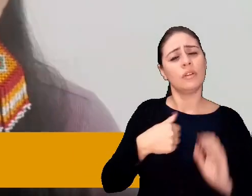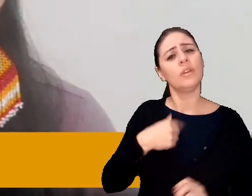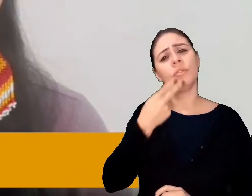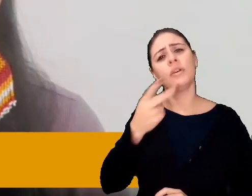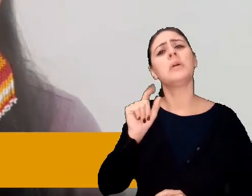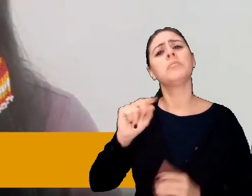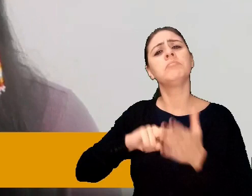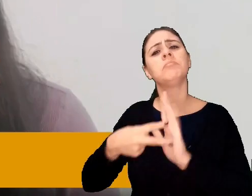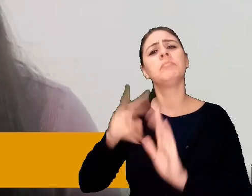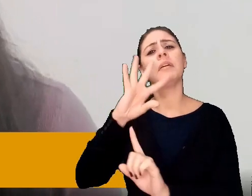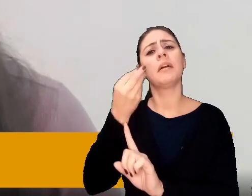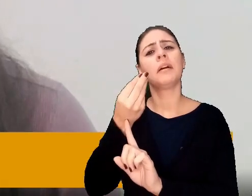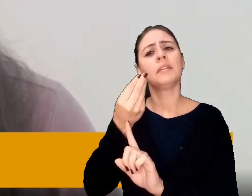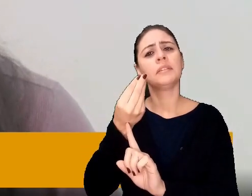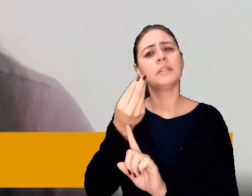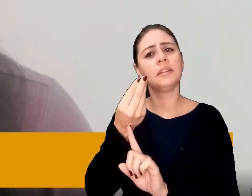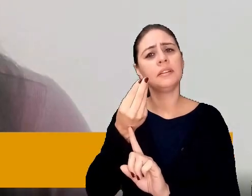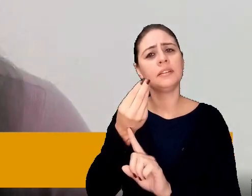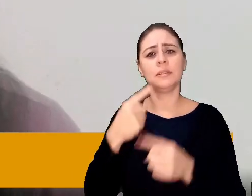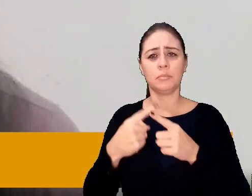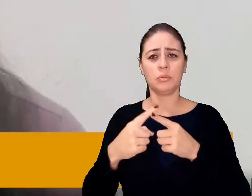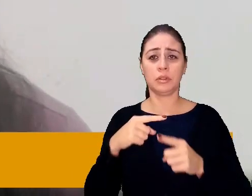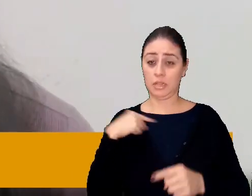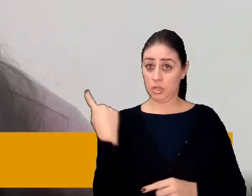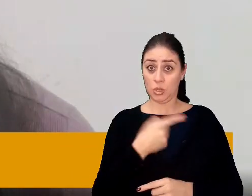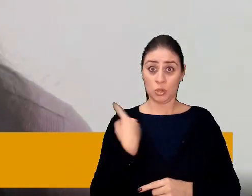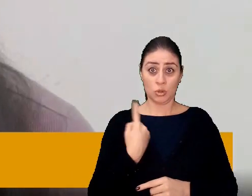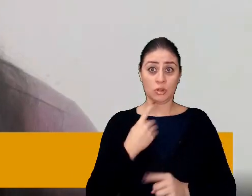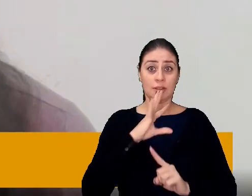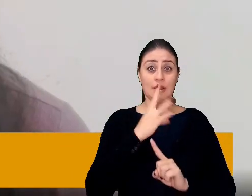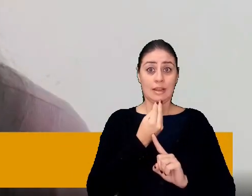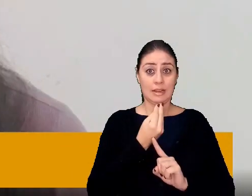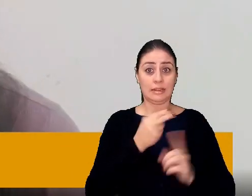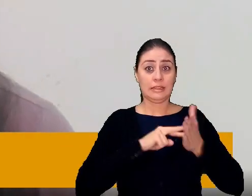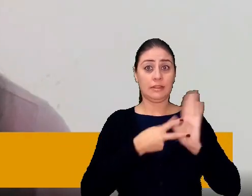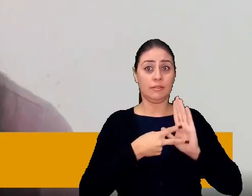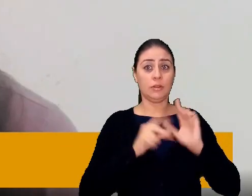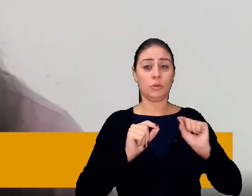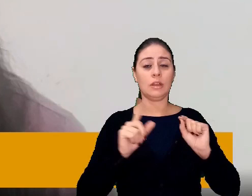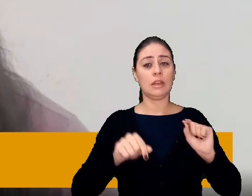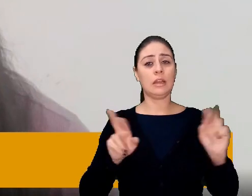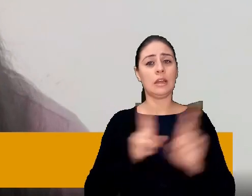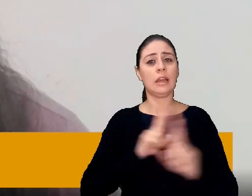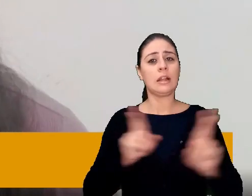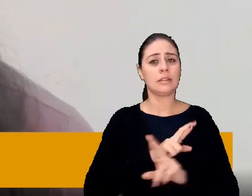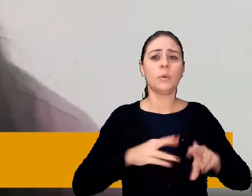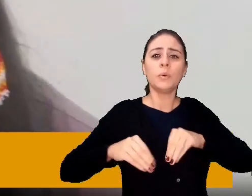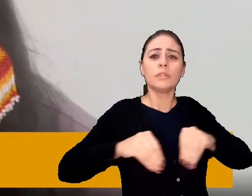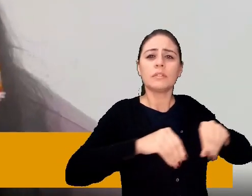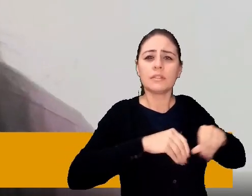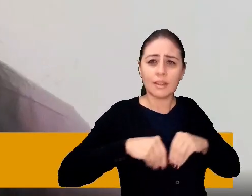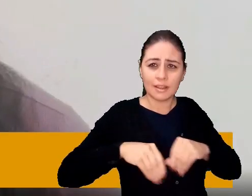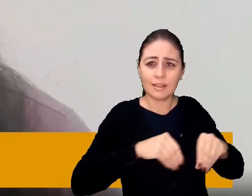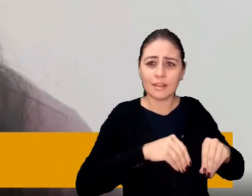né? Qual que é? Porque para nós é parte do princípio de nós nos relacionarmos com a terra. Mas daí o